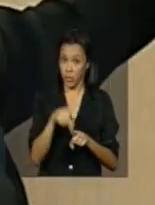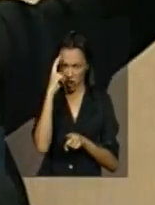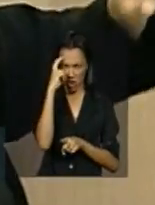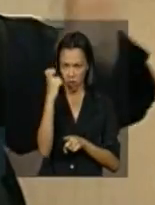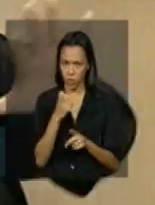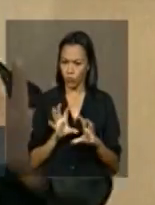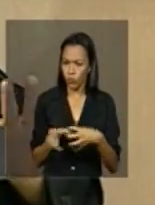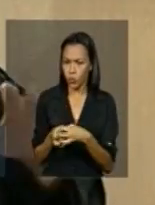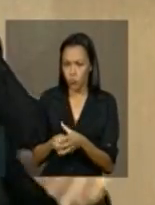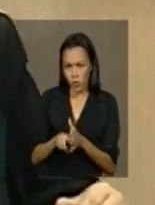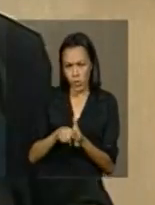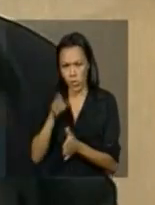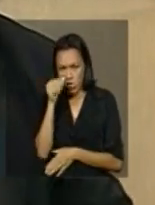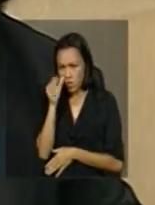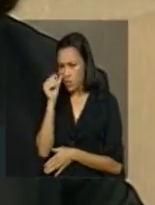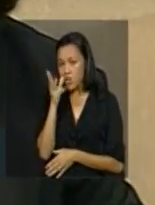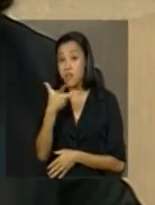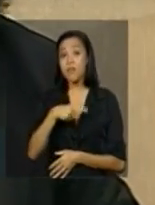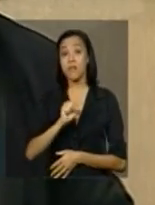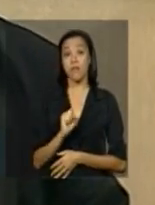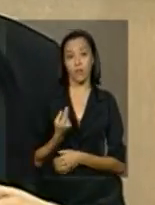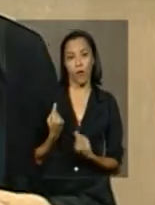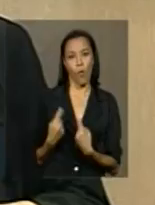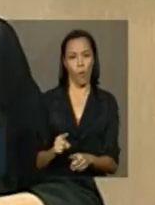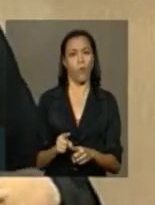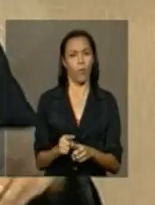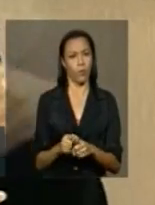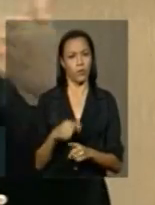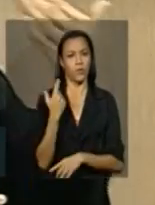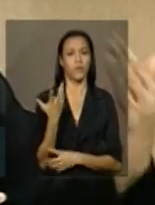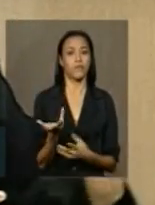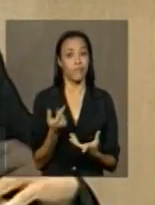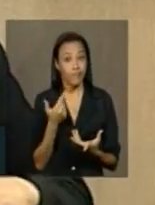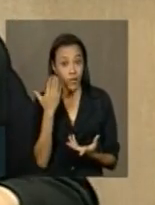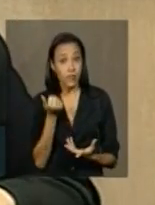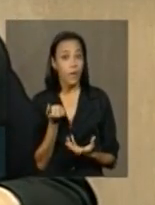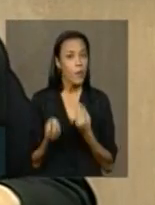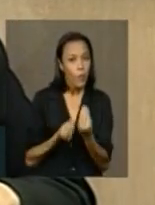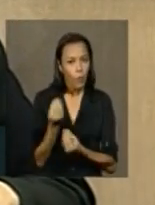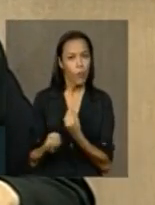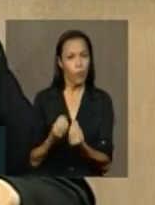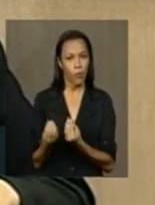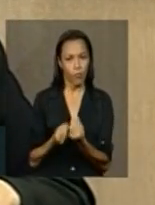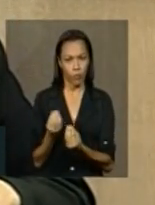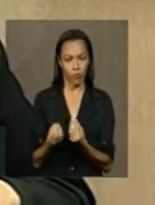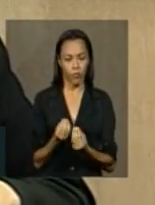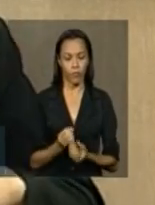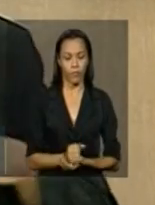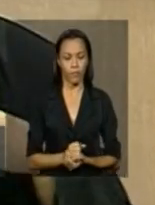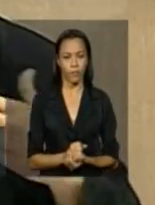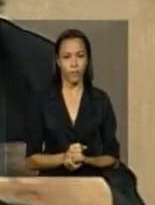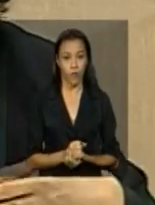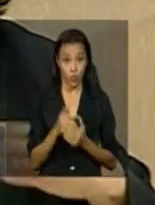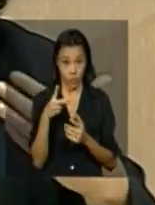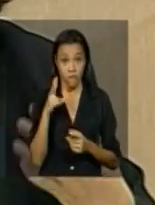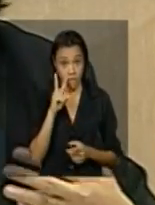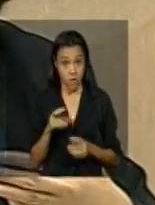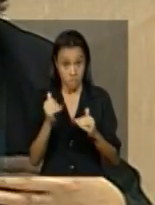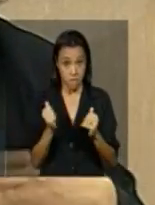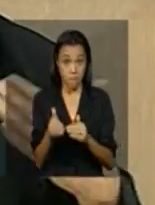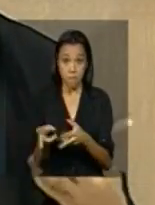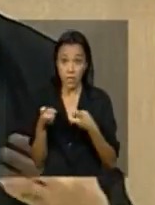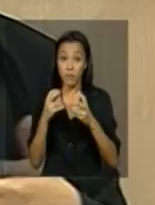é que nós estamos procurando todos os aspectos além do da parceria com o IMP em relação a a a os avanços